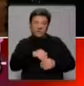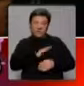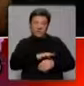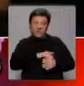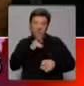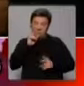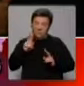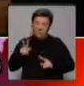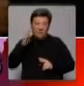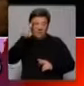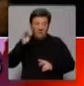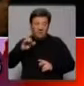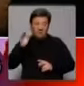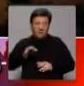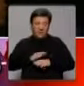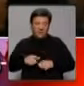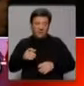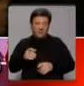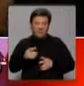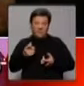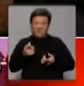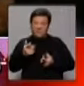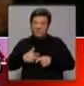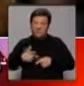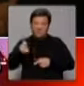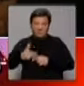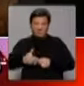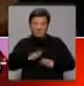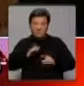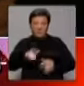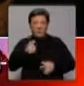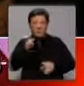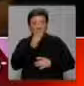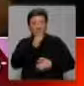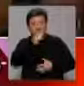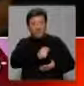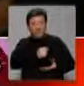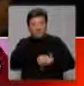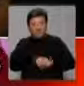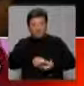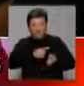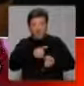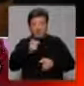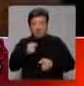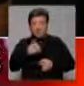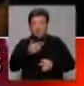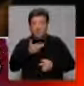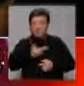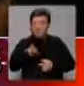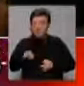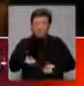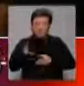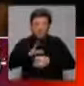entende que é preciso acabar com aidade e a Europa tem que pagar o que tem a pagar e é preciso perdoar a dívida que de